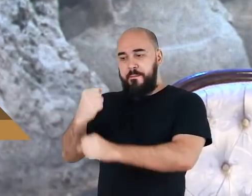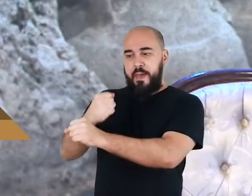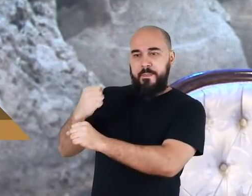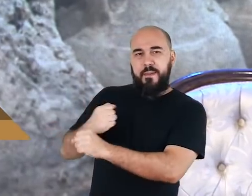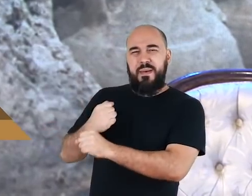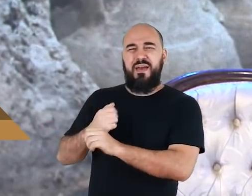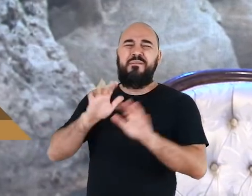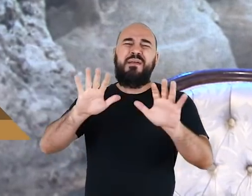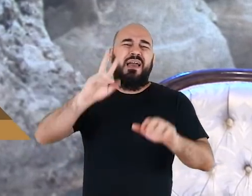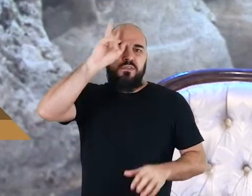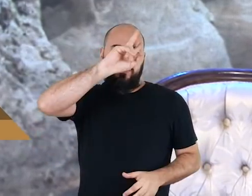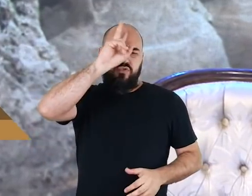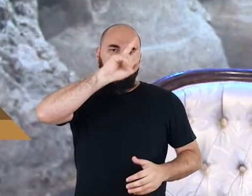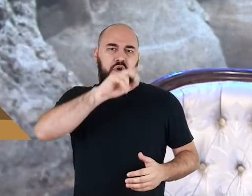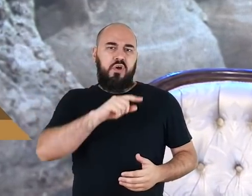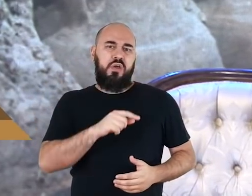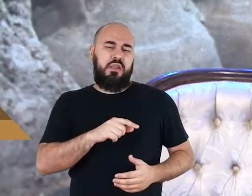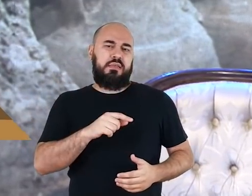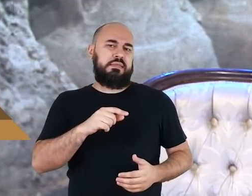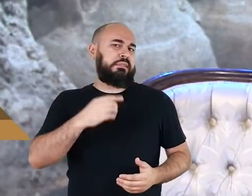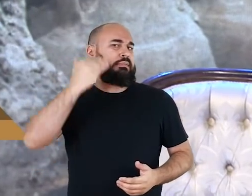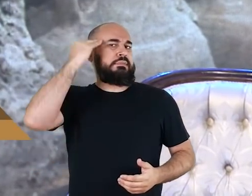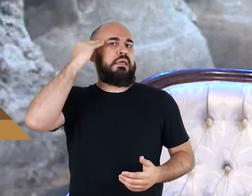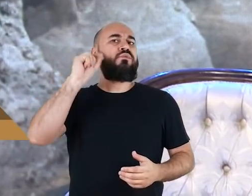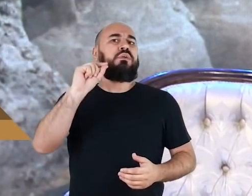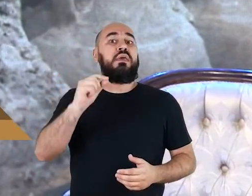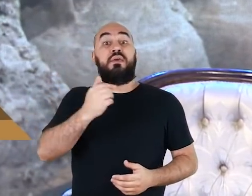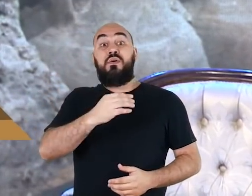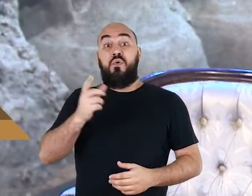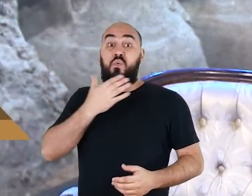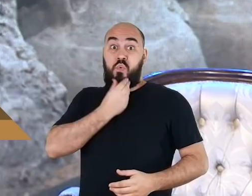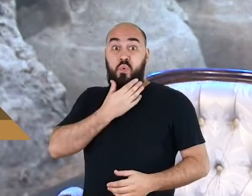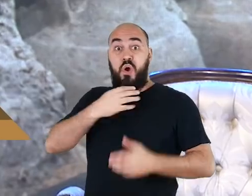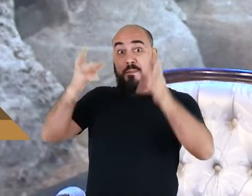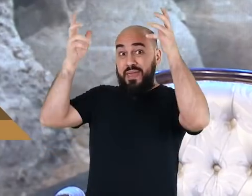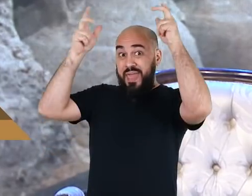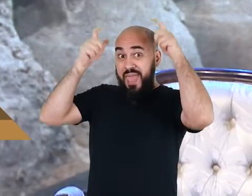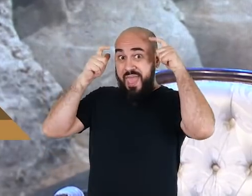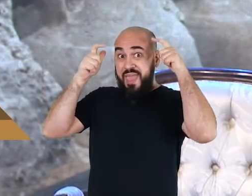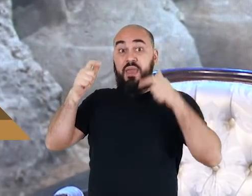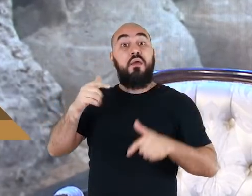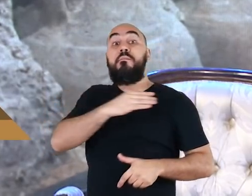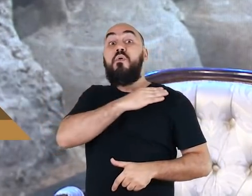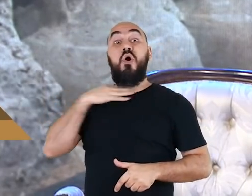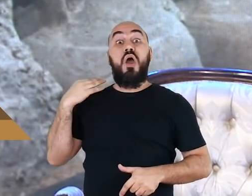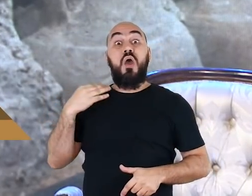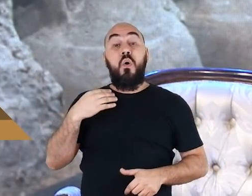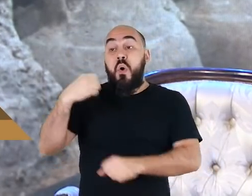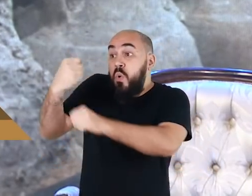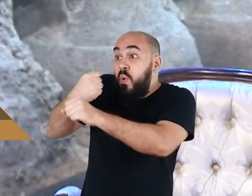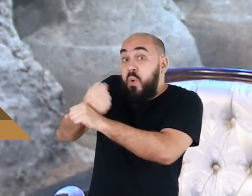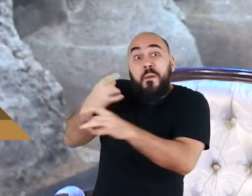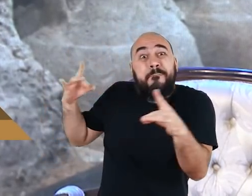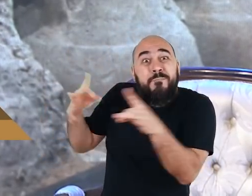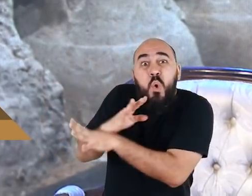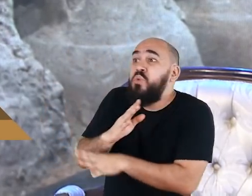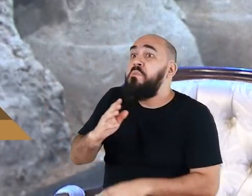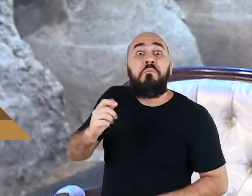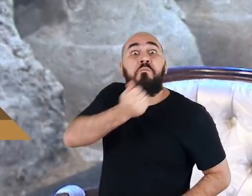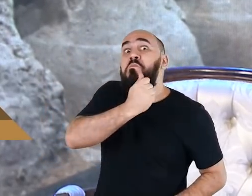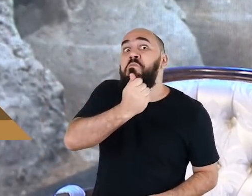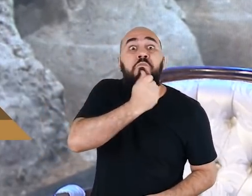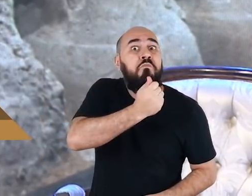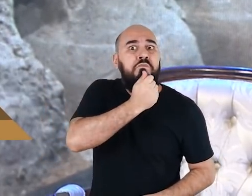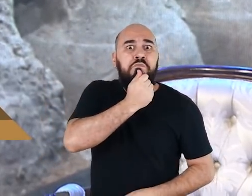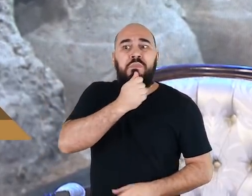relatos históricos nos dão a entender que quando o rei morreu, sem a oportunidade de ver o seu monumento concluído, terminado, o que